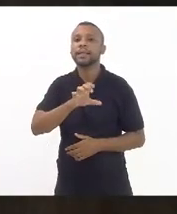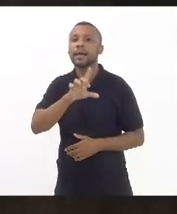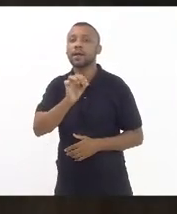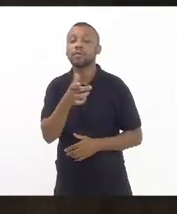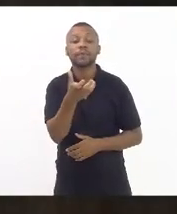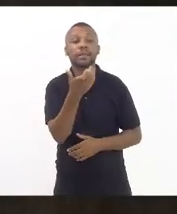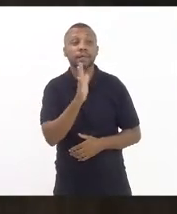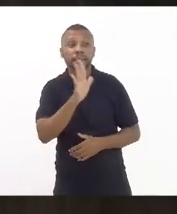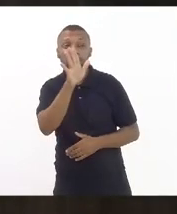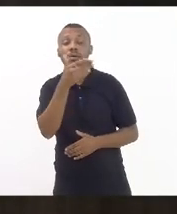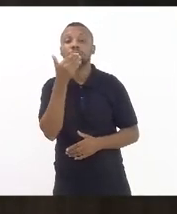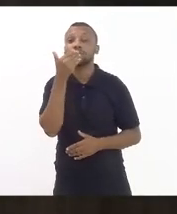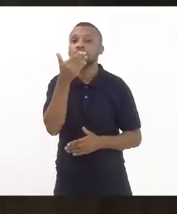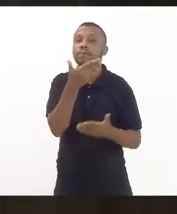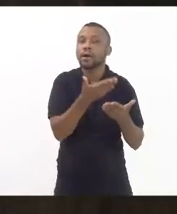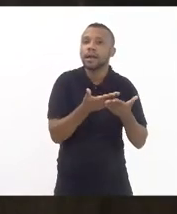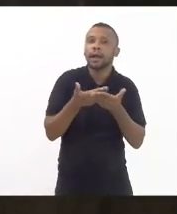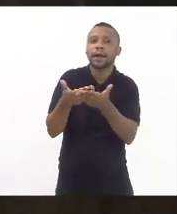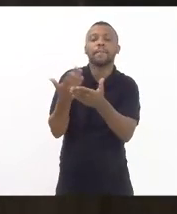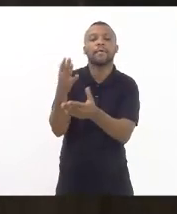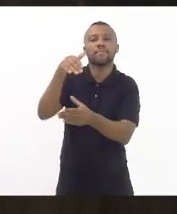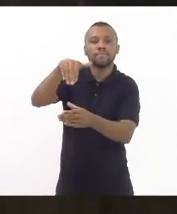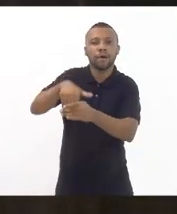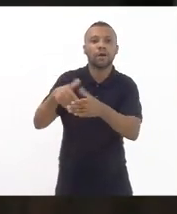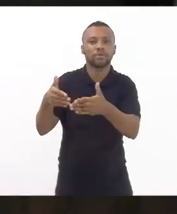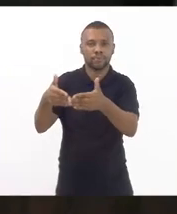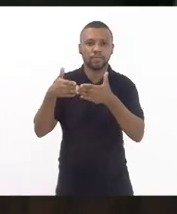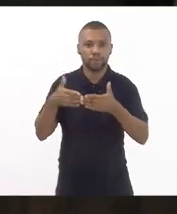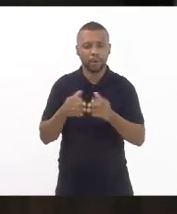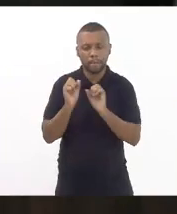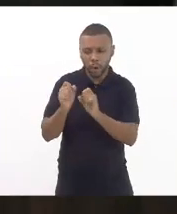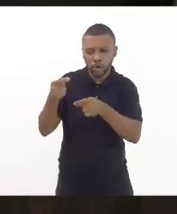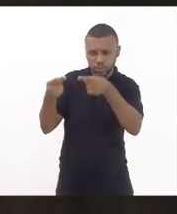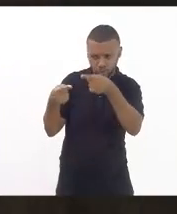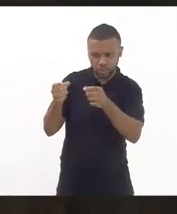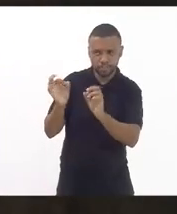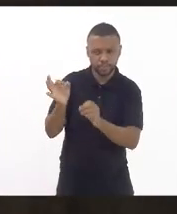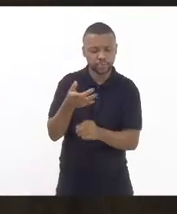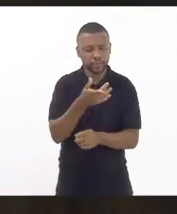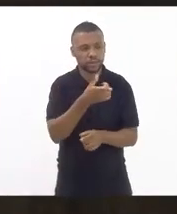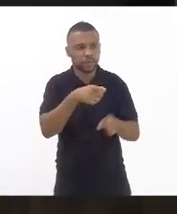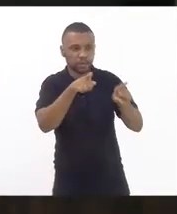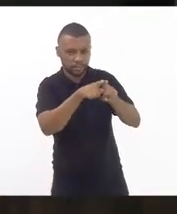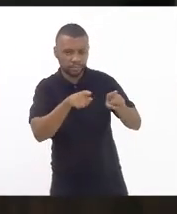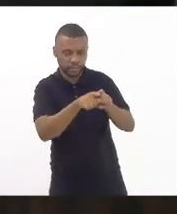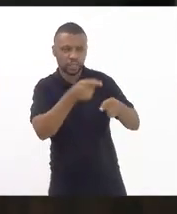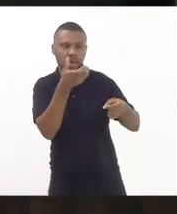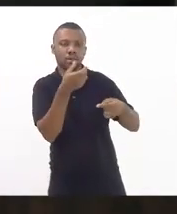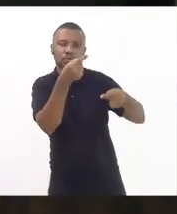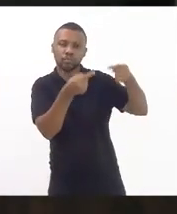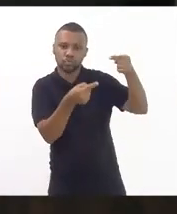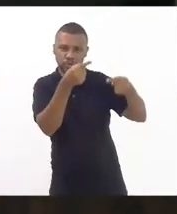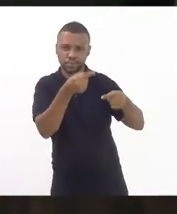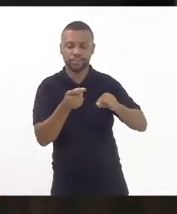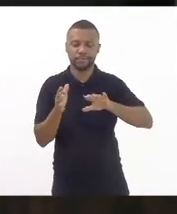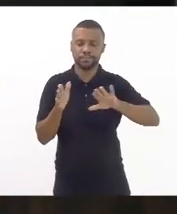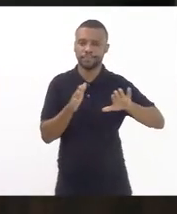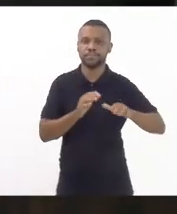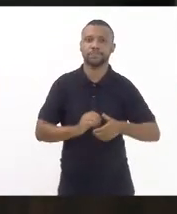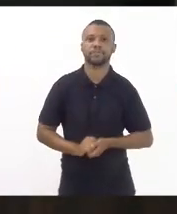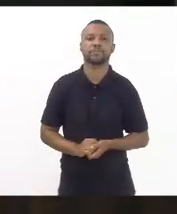depois encaminhar o voto, por favor. Pode até discutir, se quiser. Discutir, exatamente. Então, nós vamos